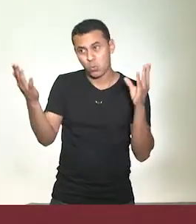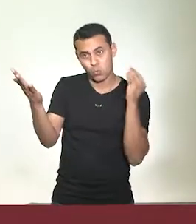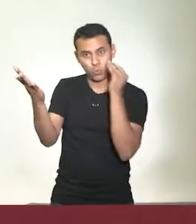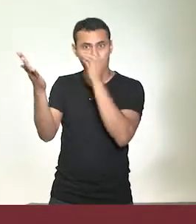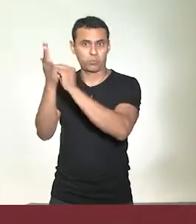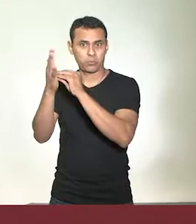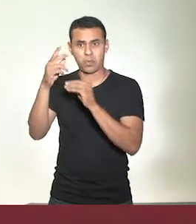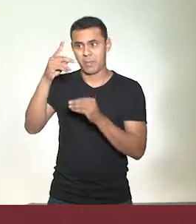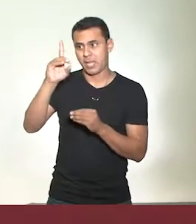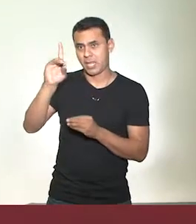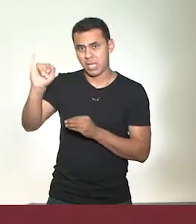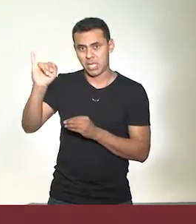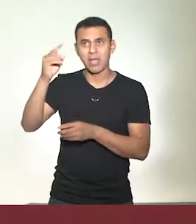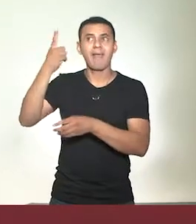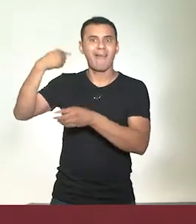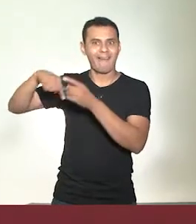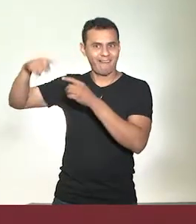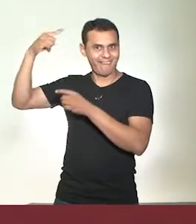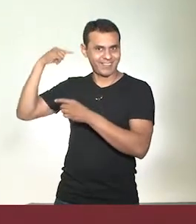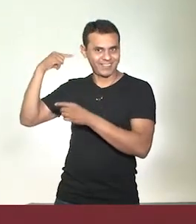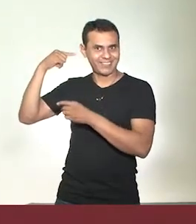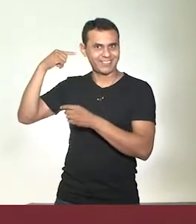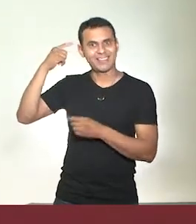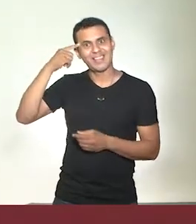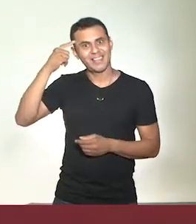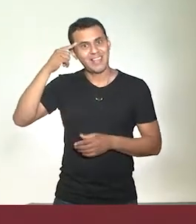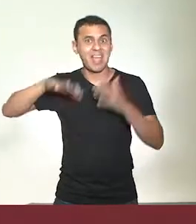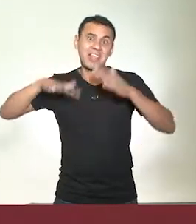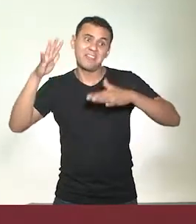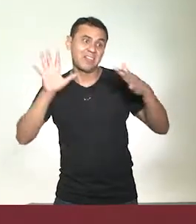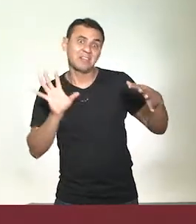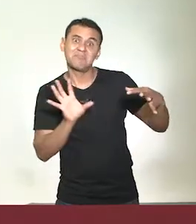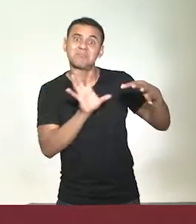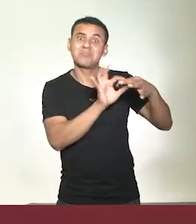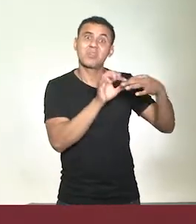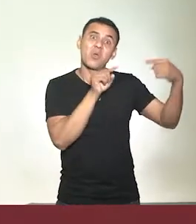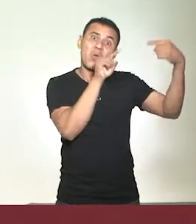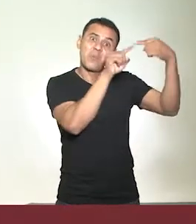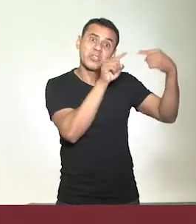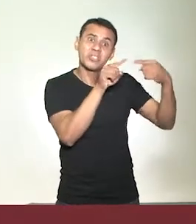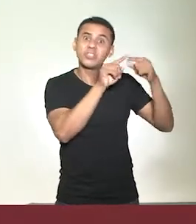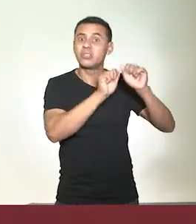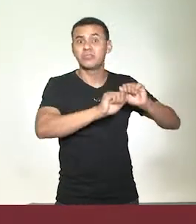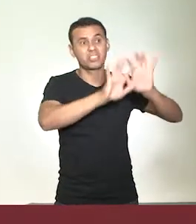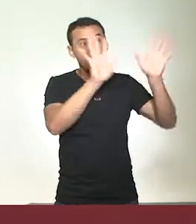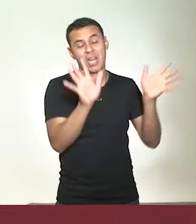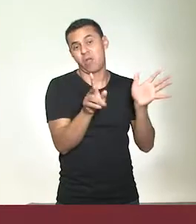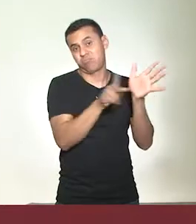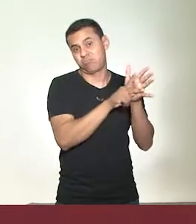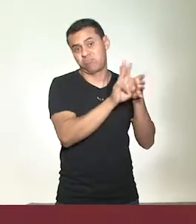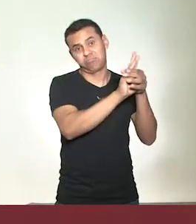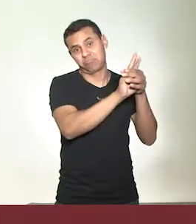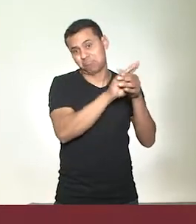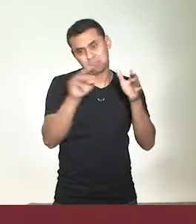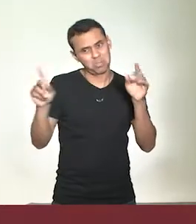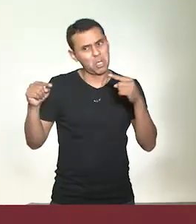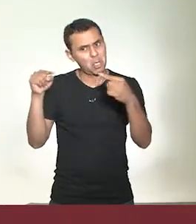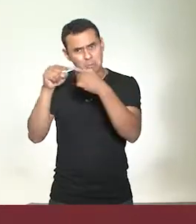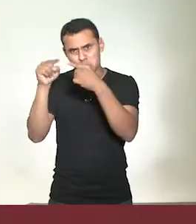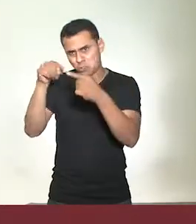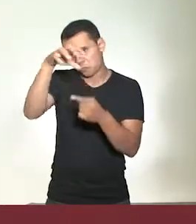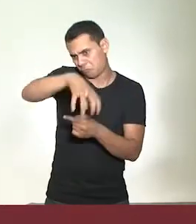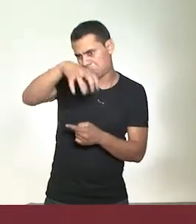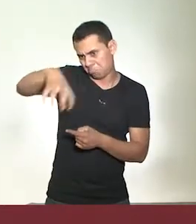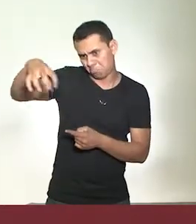no no PDI anterior é ele não estava necessariamente linda ligado a objetivos gerais da Universidade era um